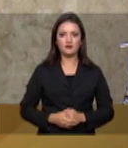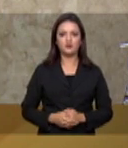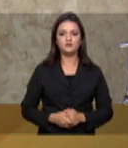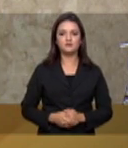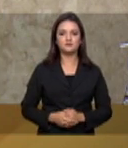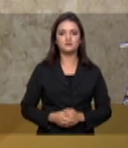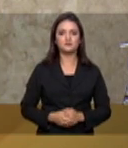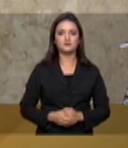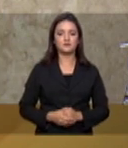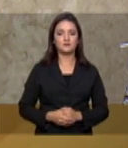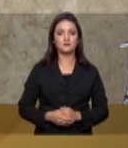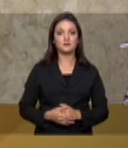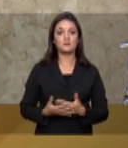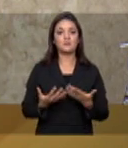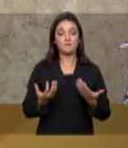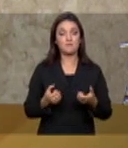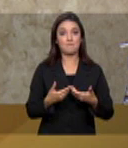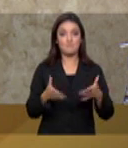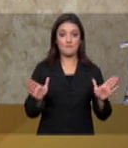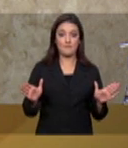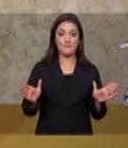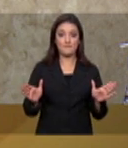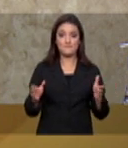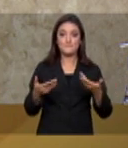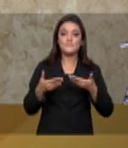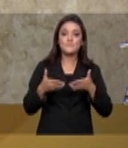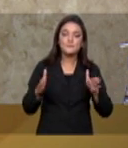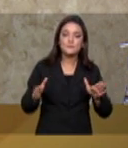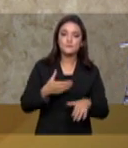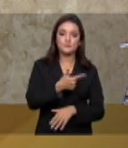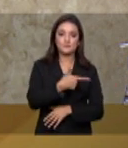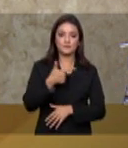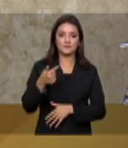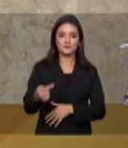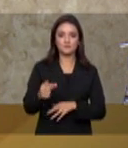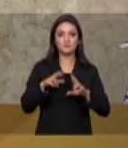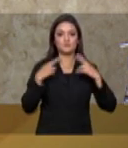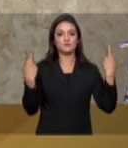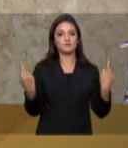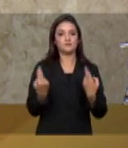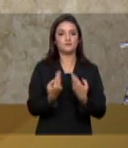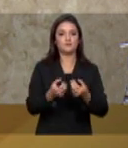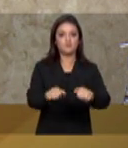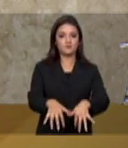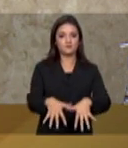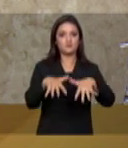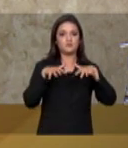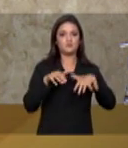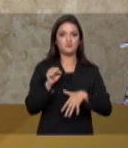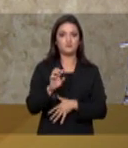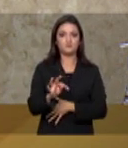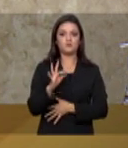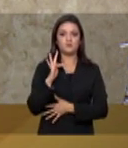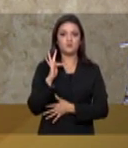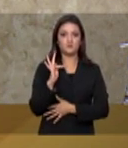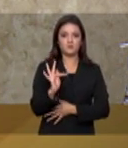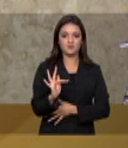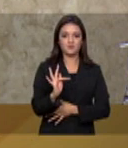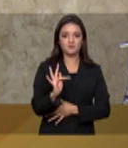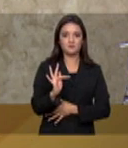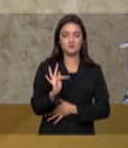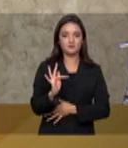e vamos proceder à abertura da 27ª sessão extraordinária de Gramado do campo de visão Federal